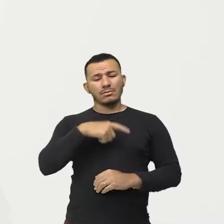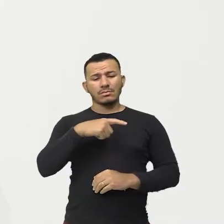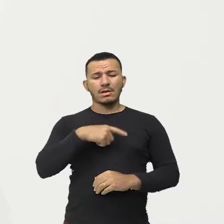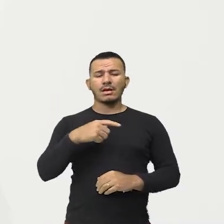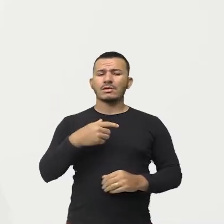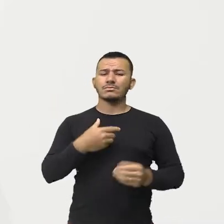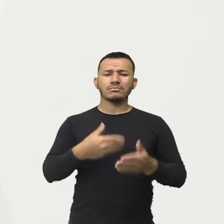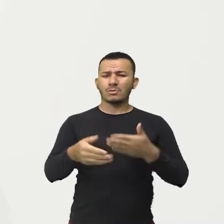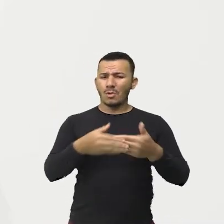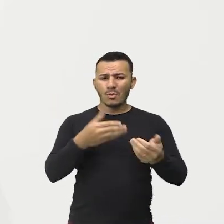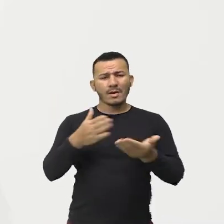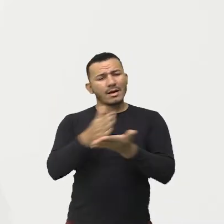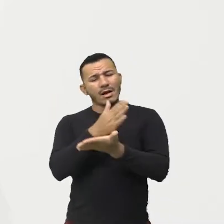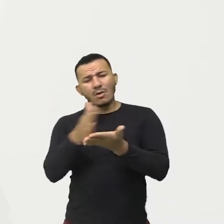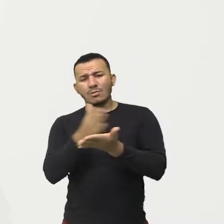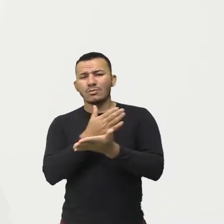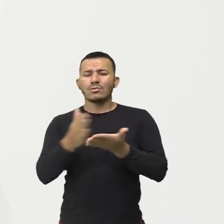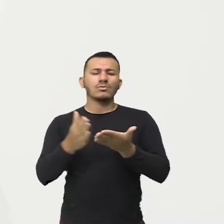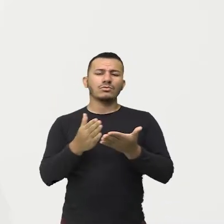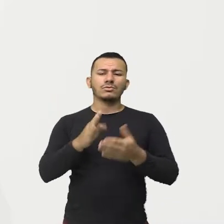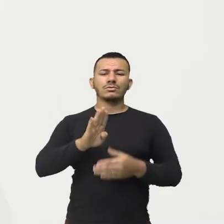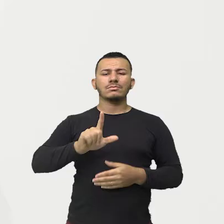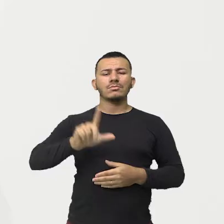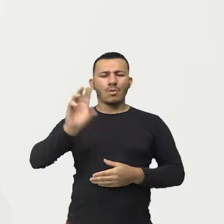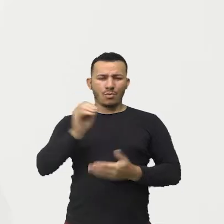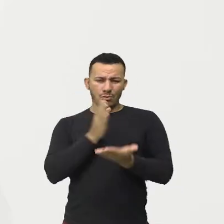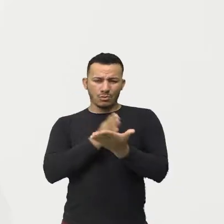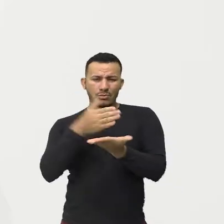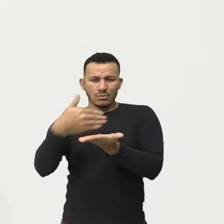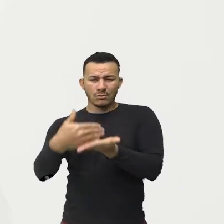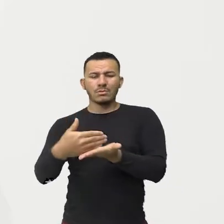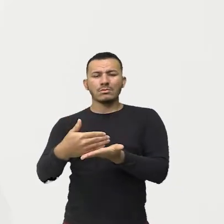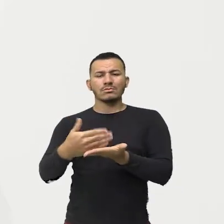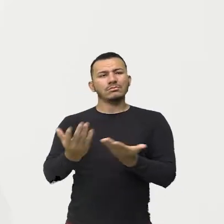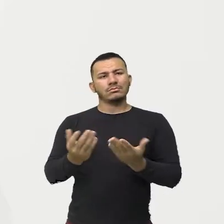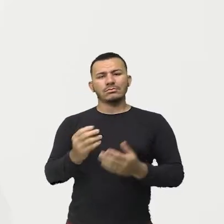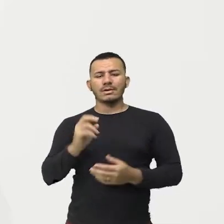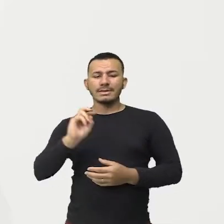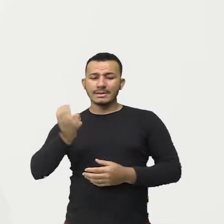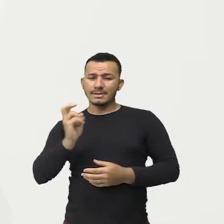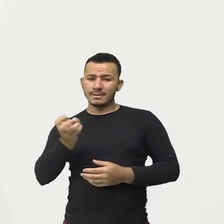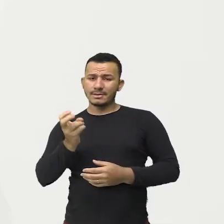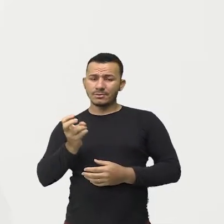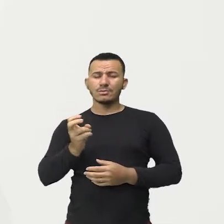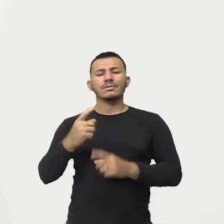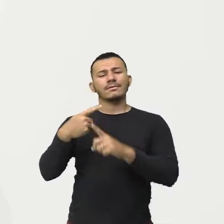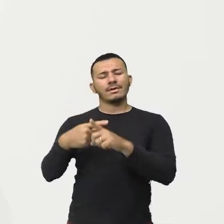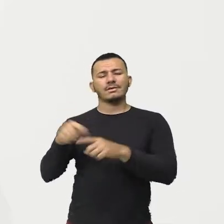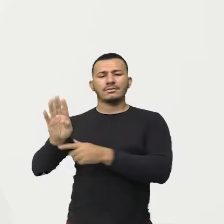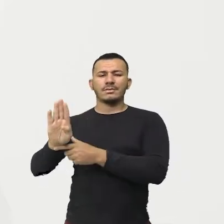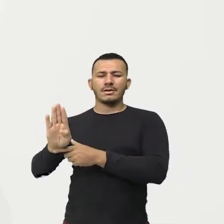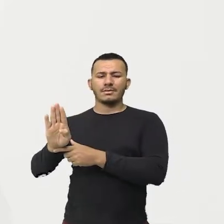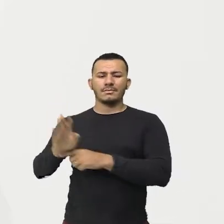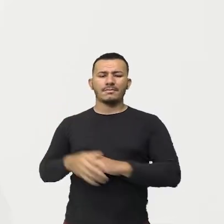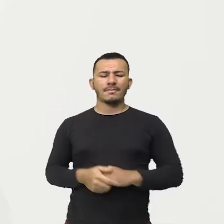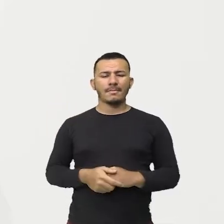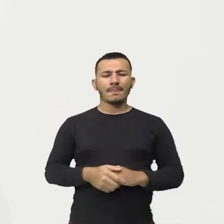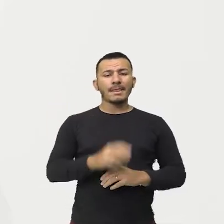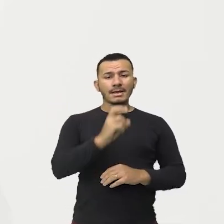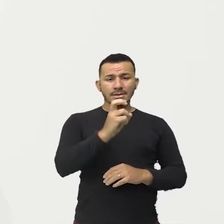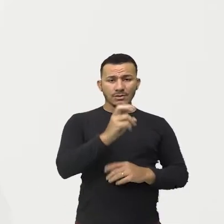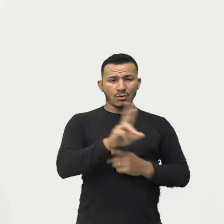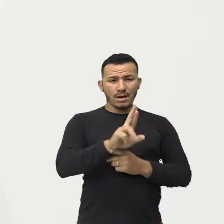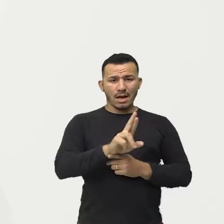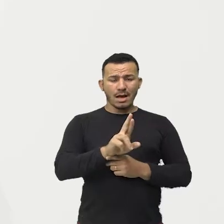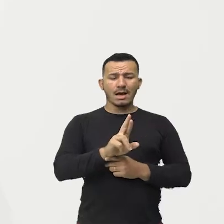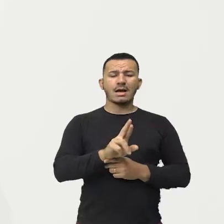quantidade de bolo, né, alguns bolos, a gente pode dizer sendo R$5 vezes B, que quer dizer